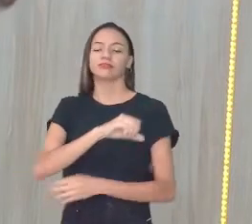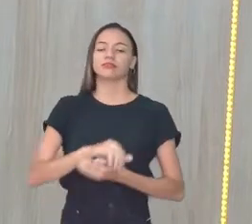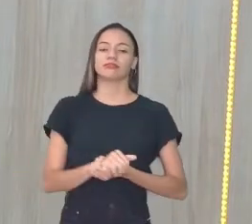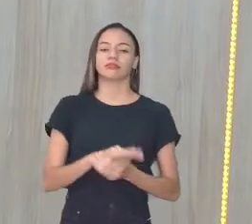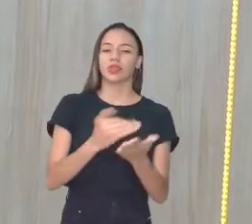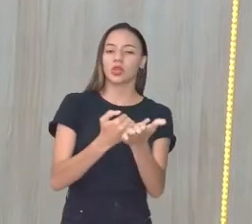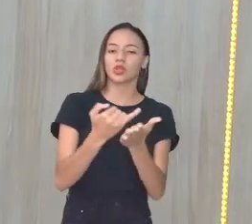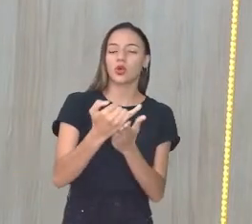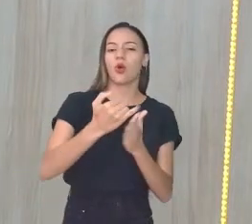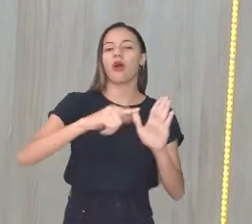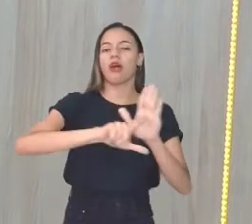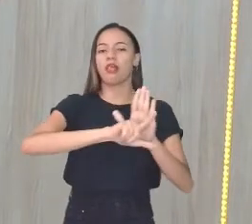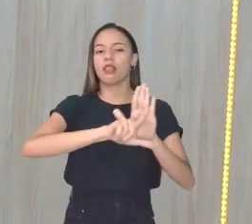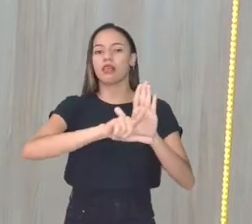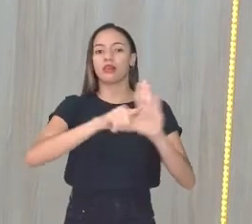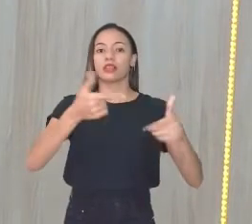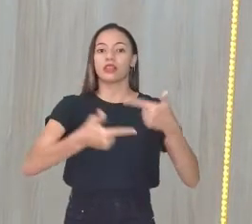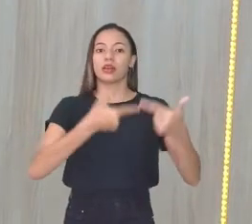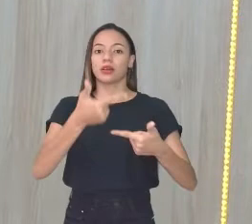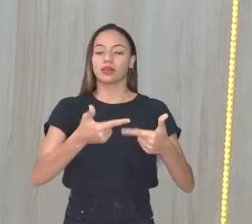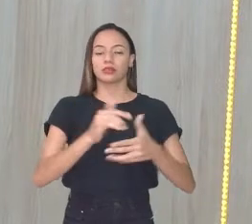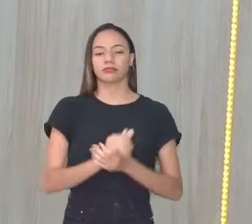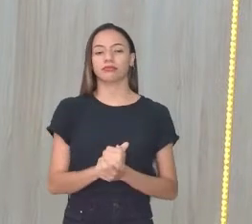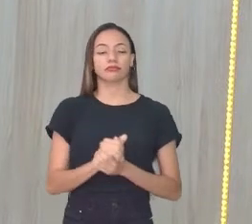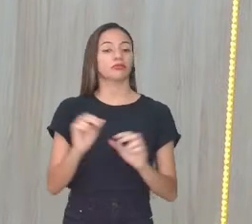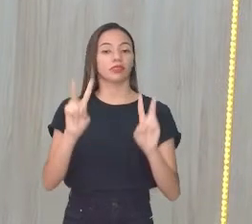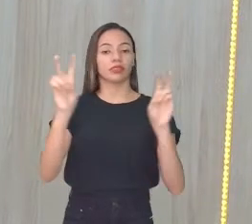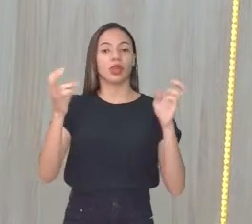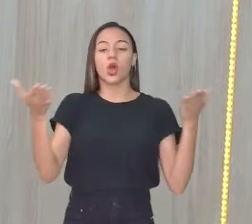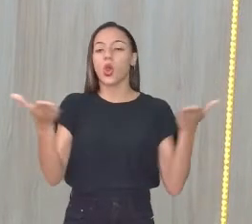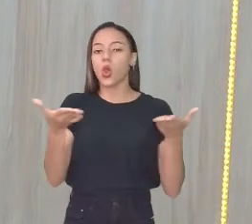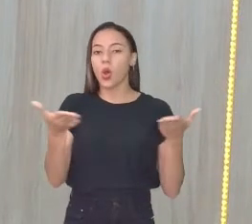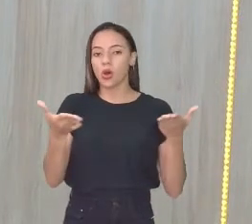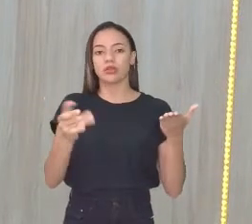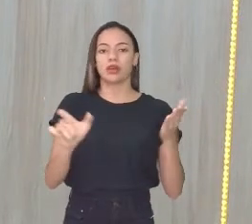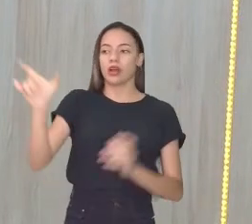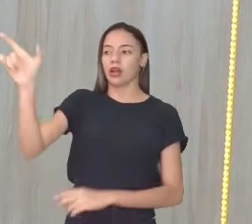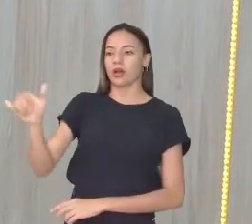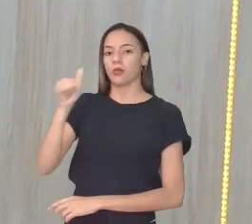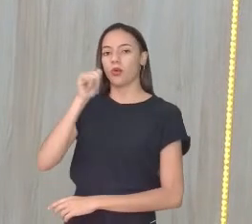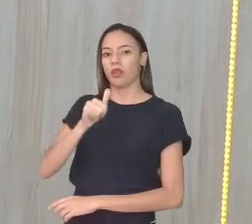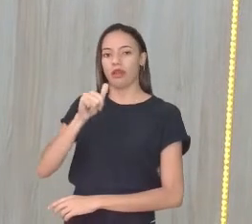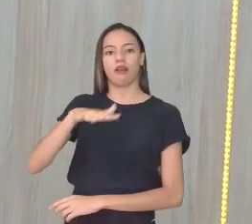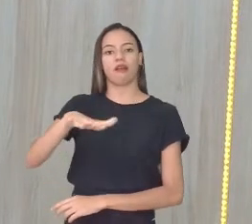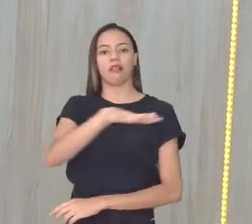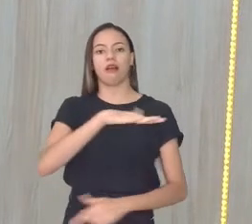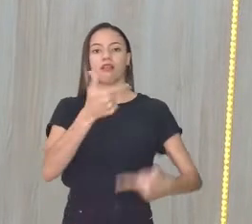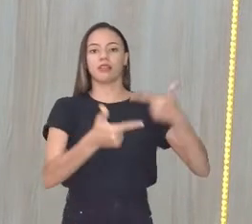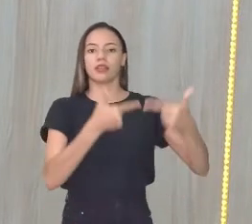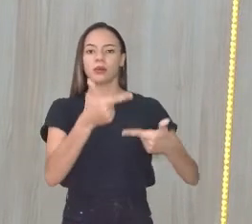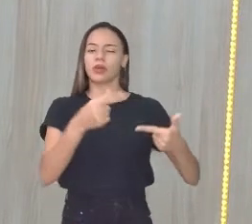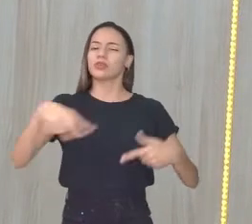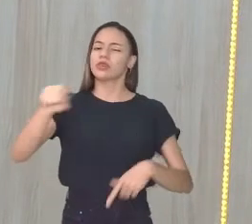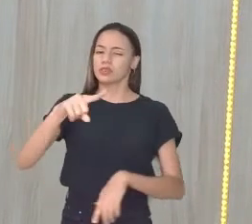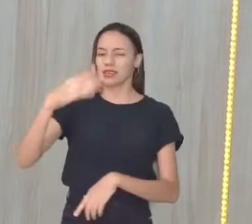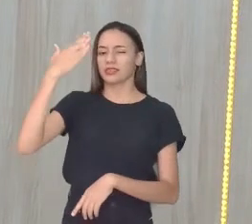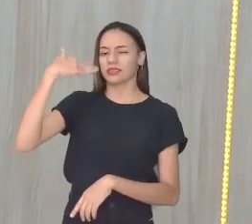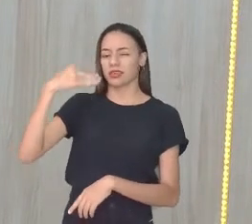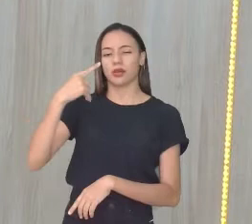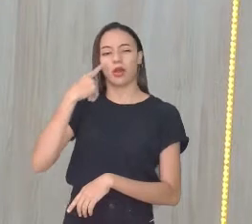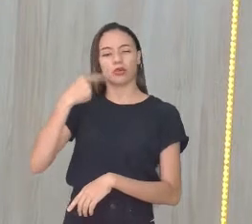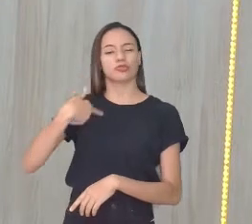o tema dessa aula de hoje, meu povo, a mulher e o mercado de trabalho. Vocês estão ligados que nós já